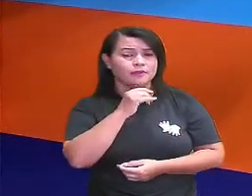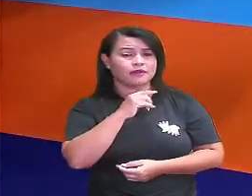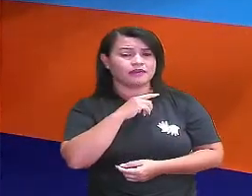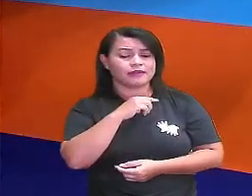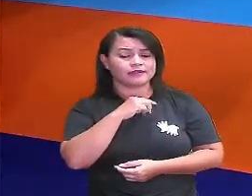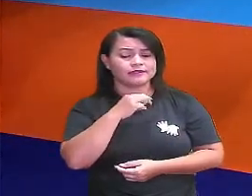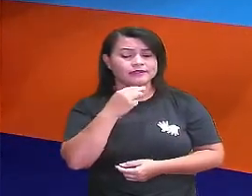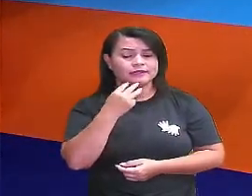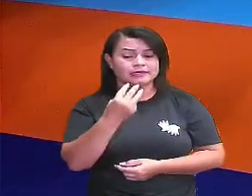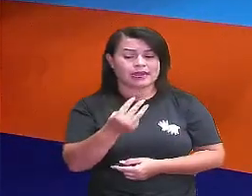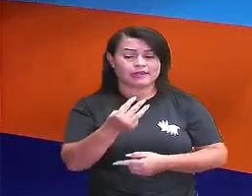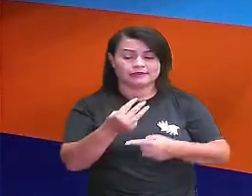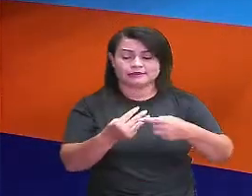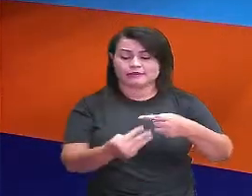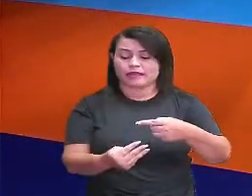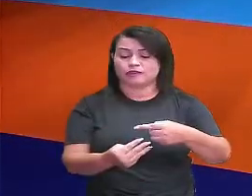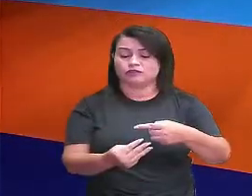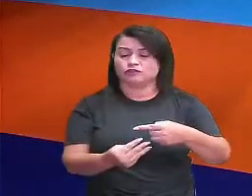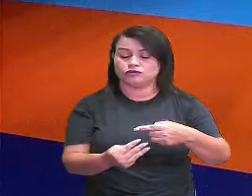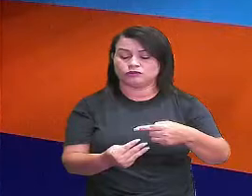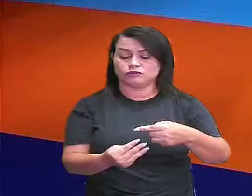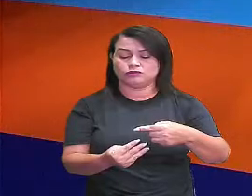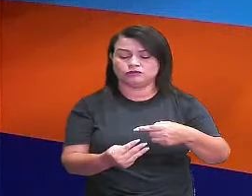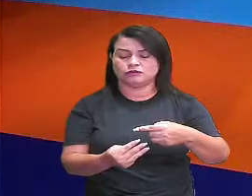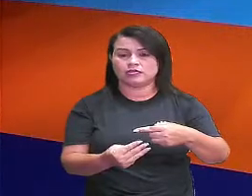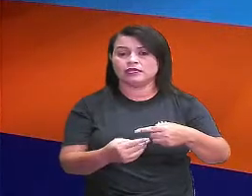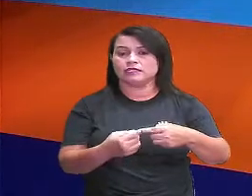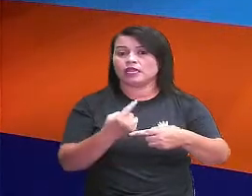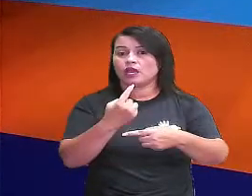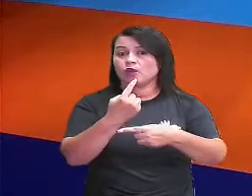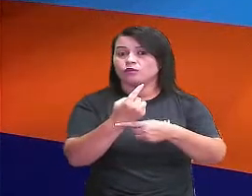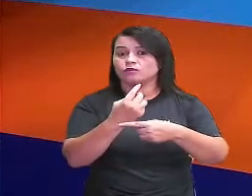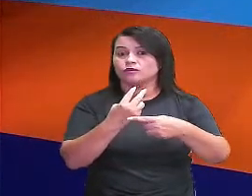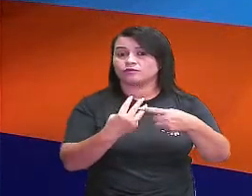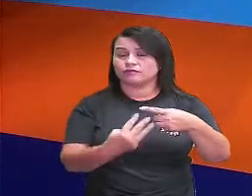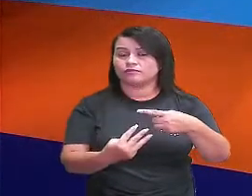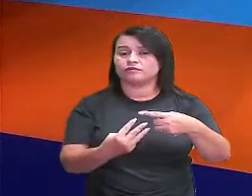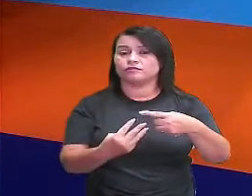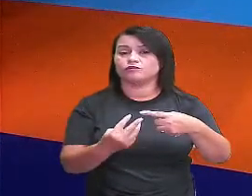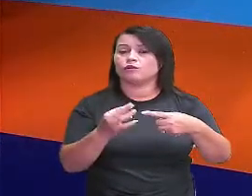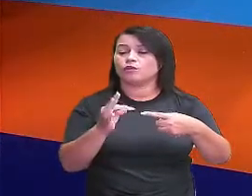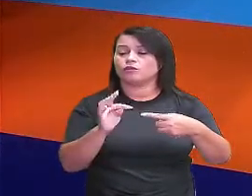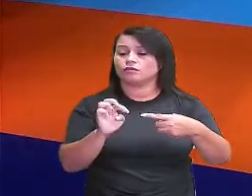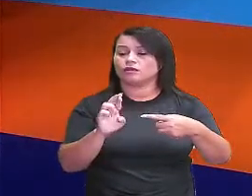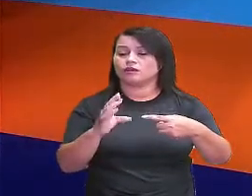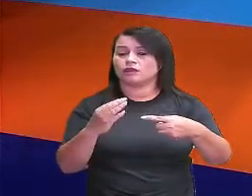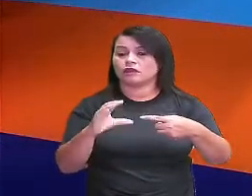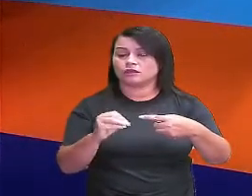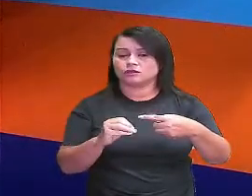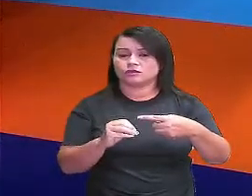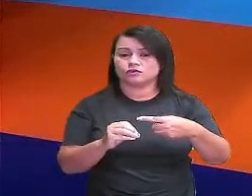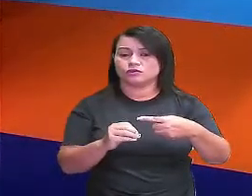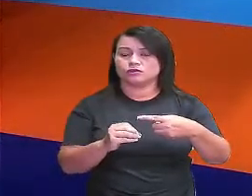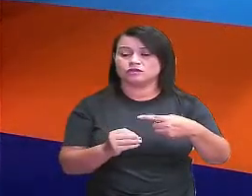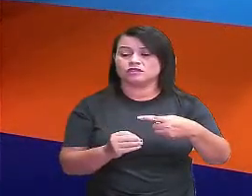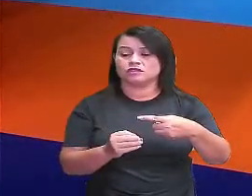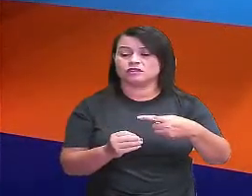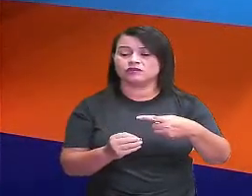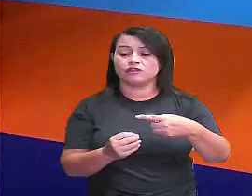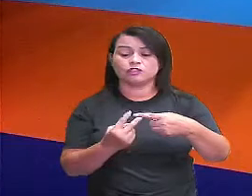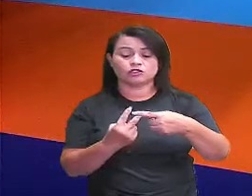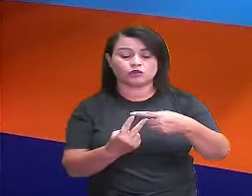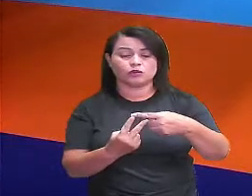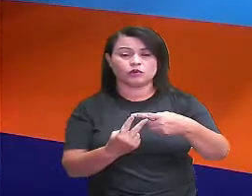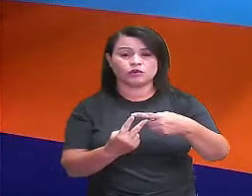que estivesse aqui embaixo, nós chamaríamos de 1/3. Se fosse o número 2 lá no denominador,